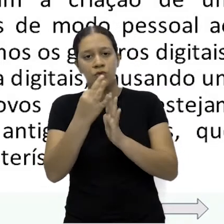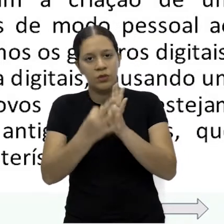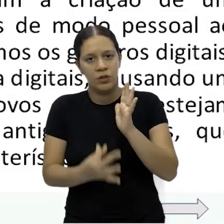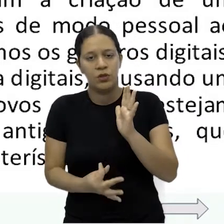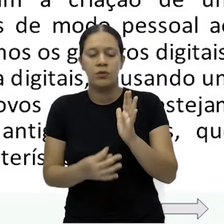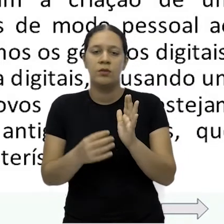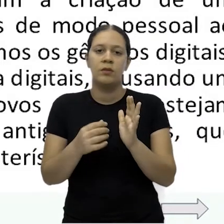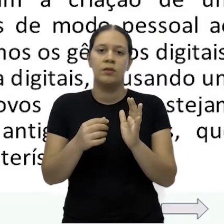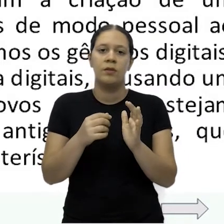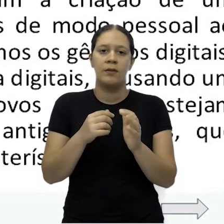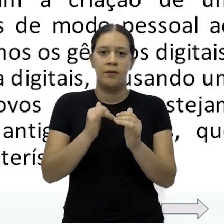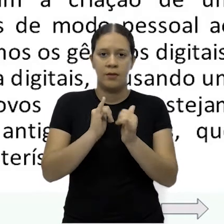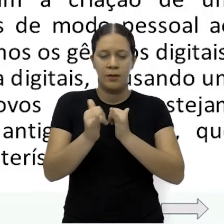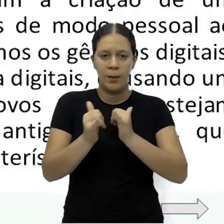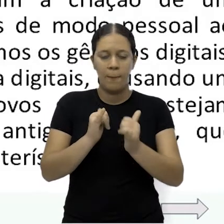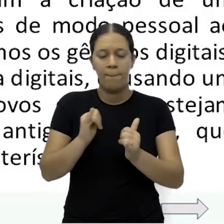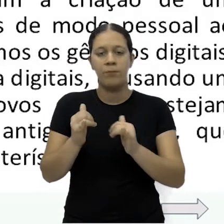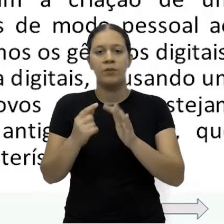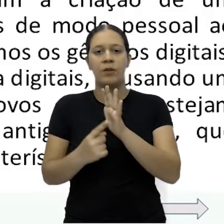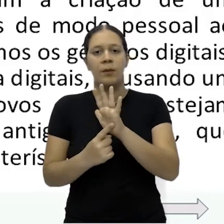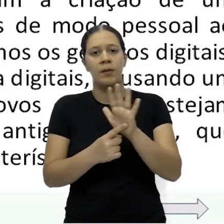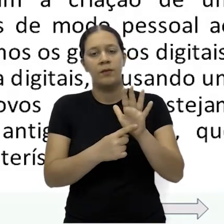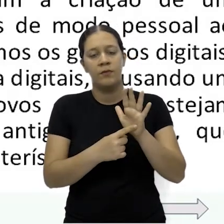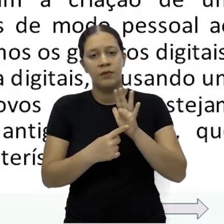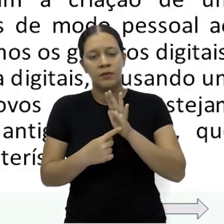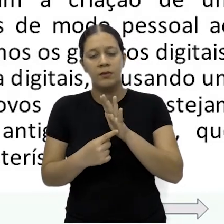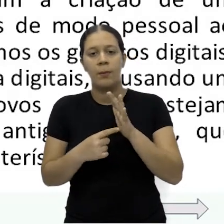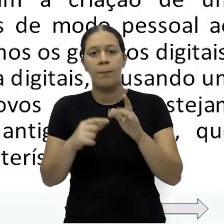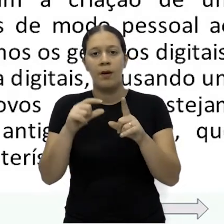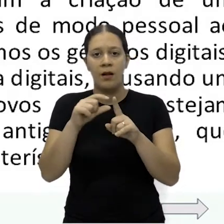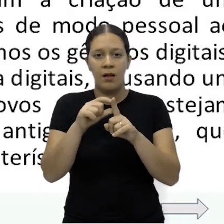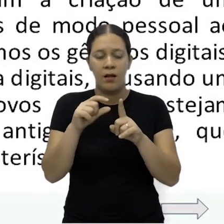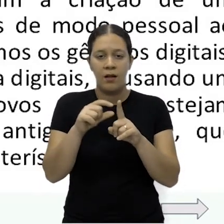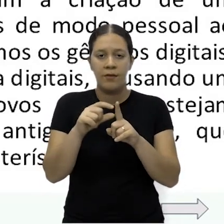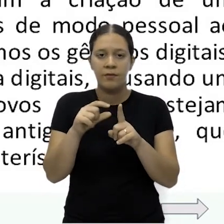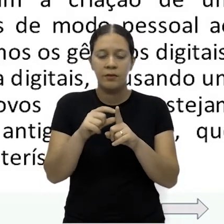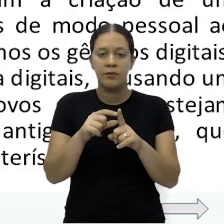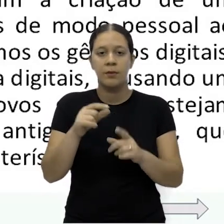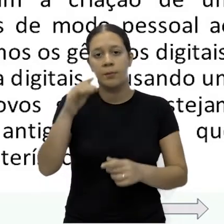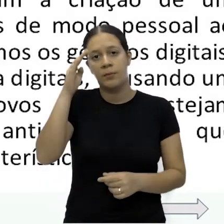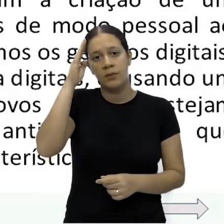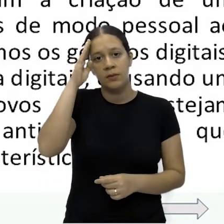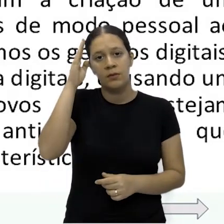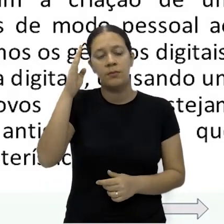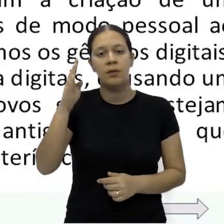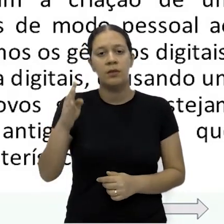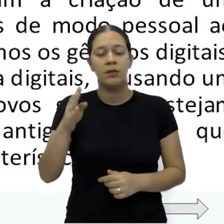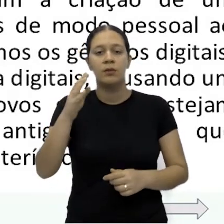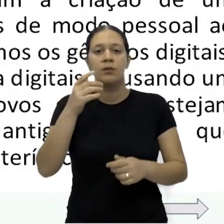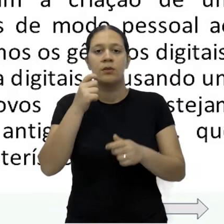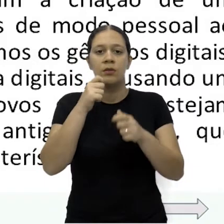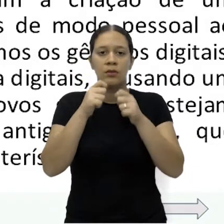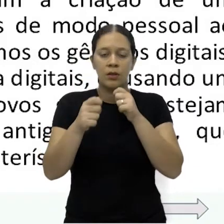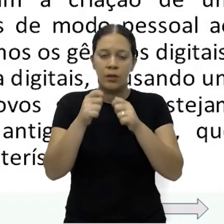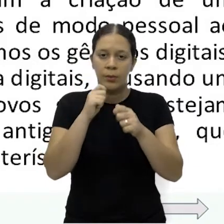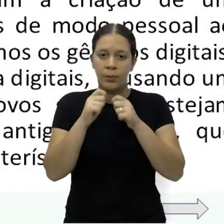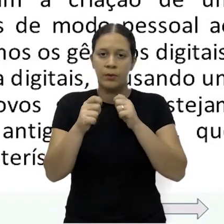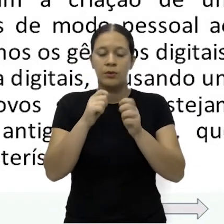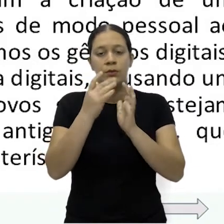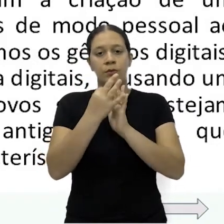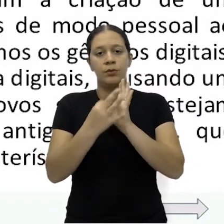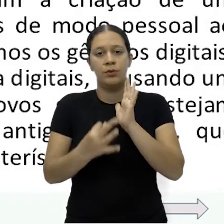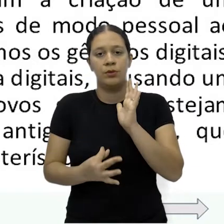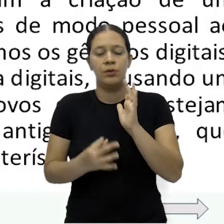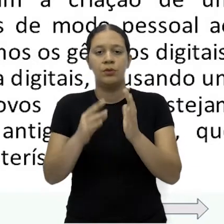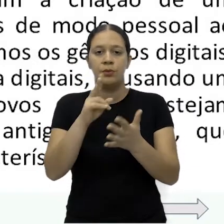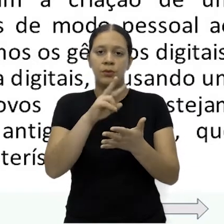textos na internet. Os links apresentam palavras-chave e principalmente argumentos do